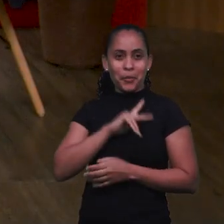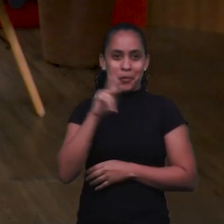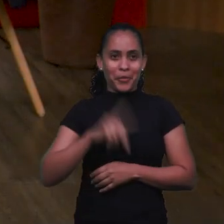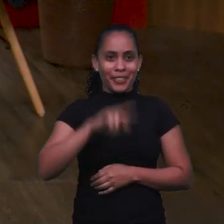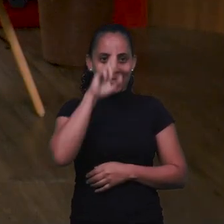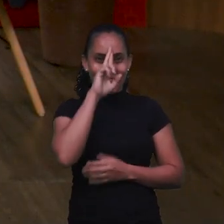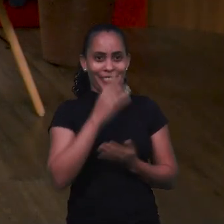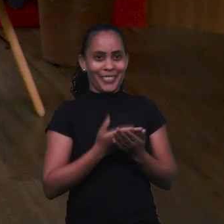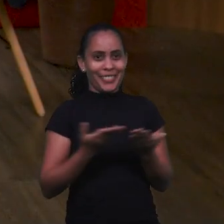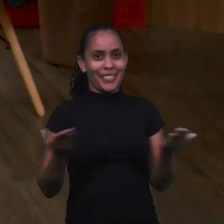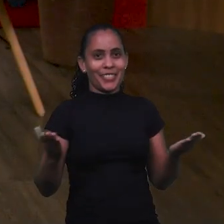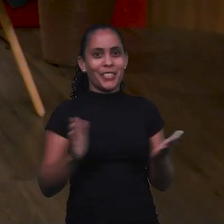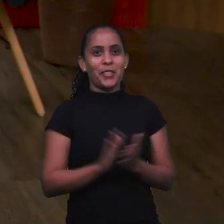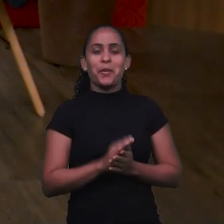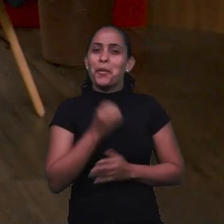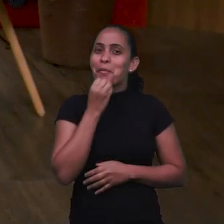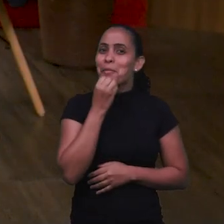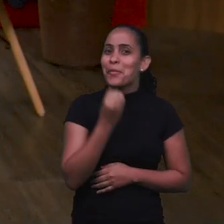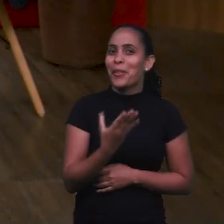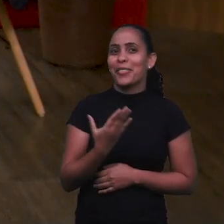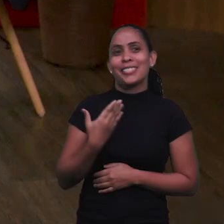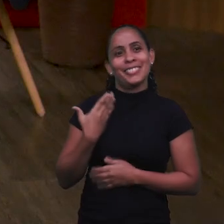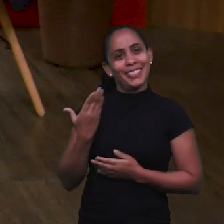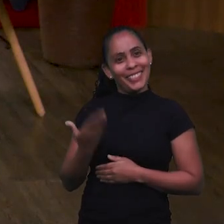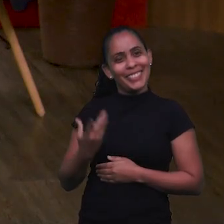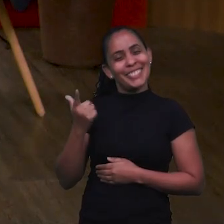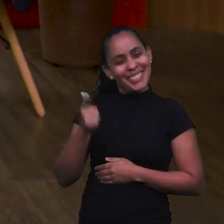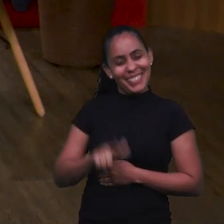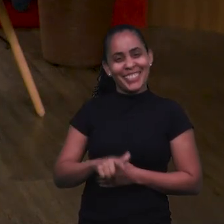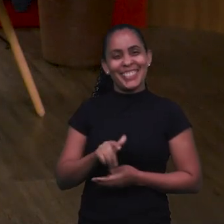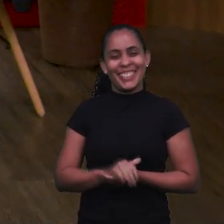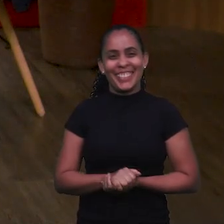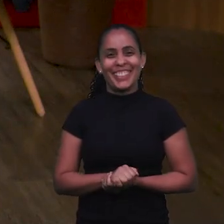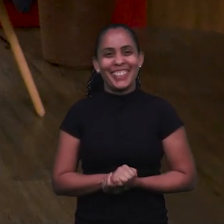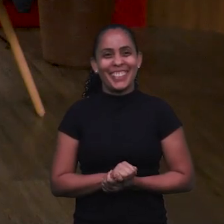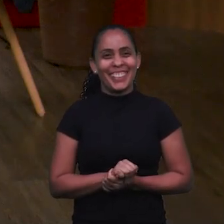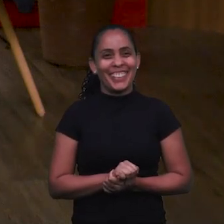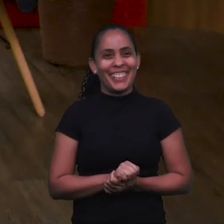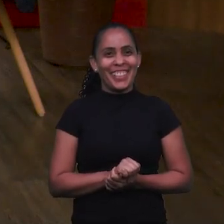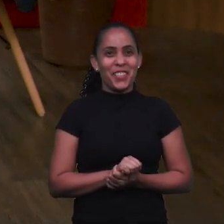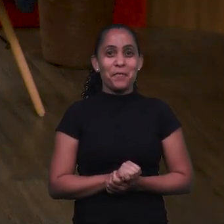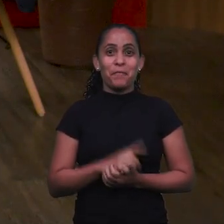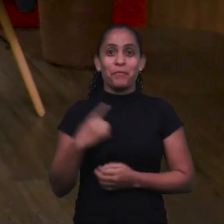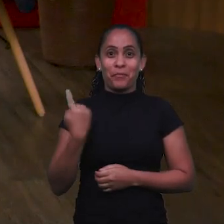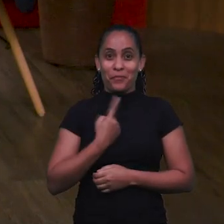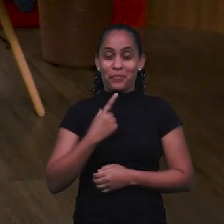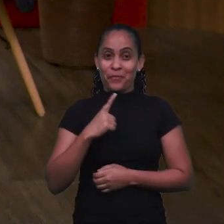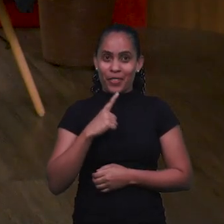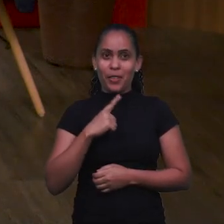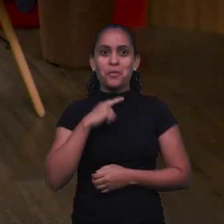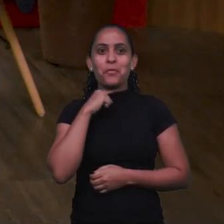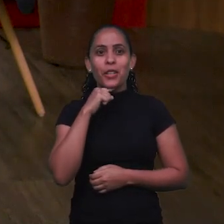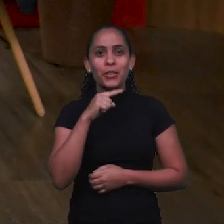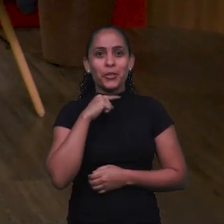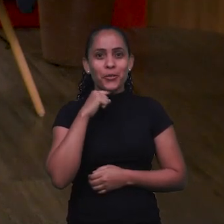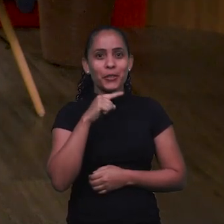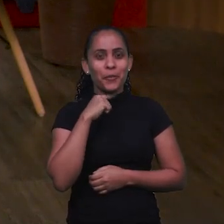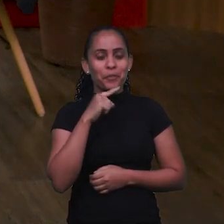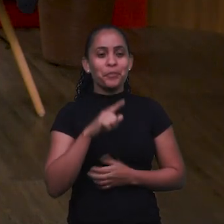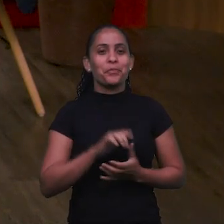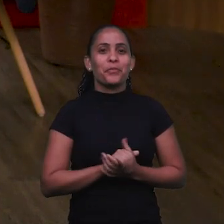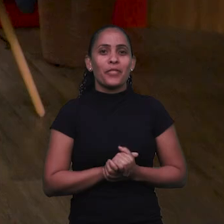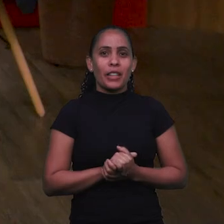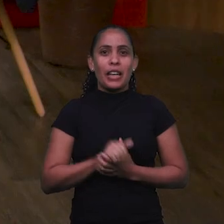do Senhor a todos. É bom estar aqui de volta. Amém. Pastor Amadeu, hoje nós temos um questionamento por parte